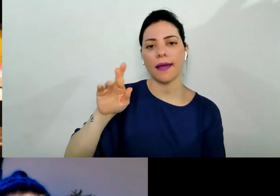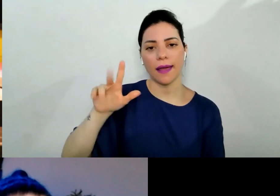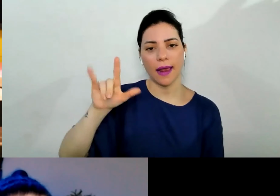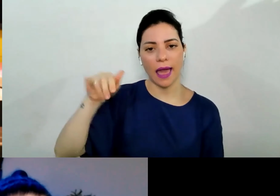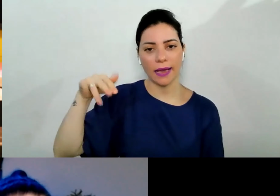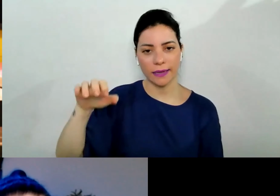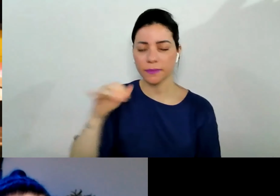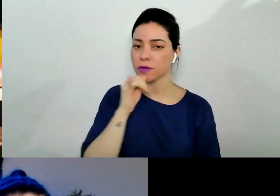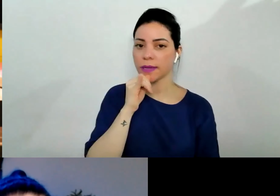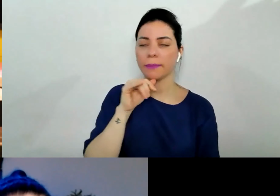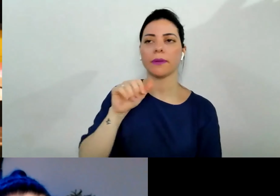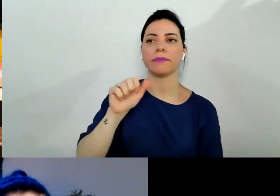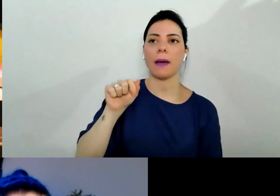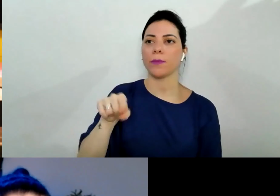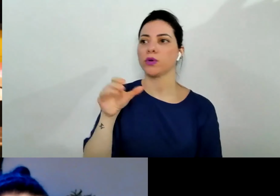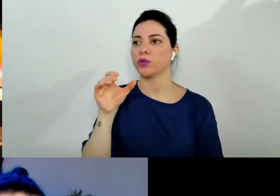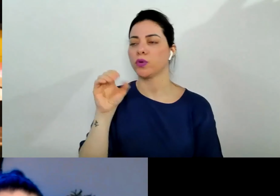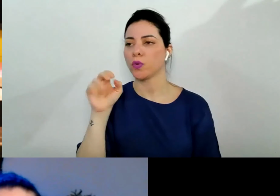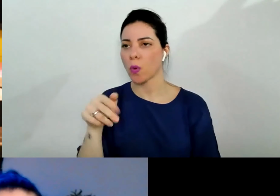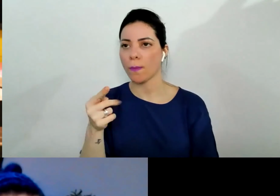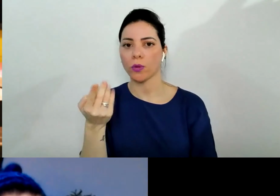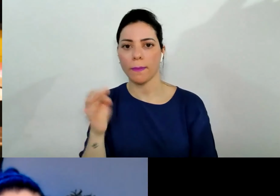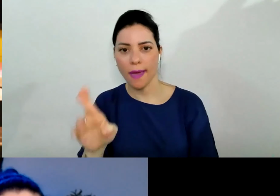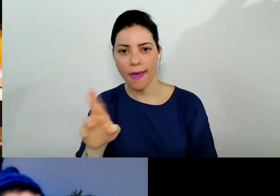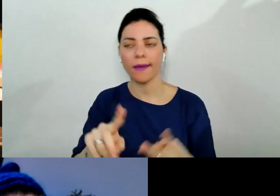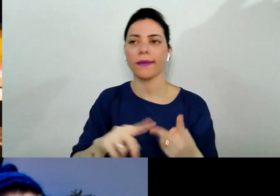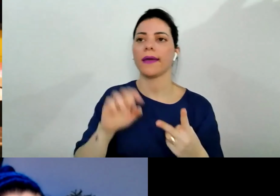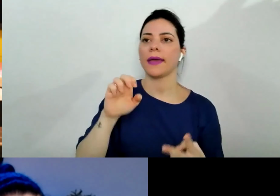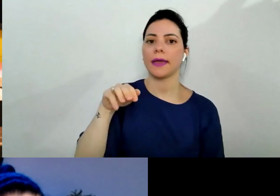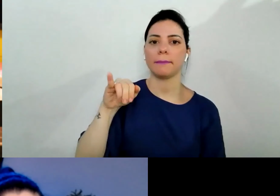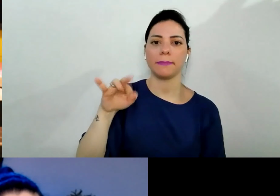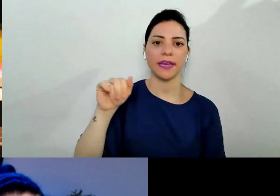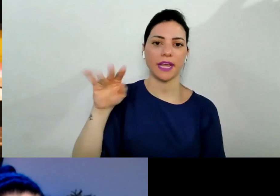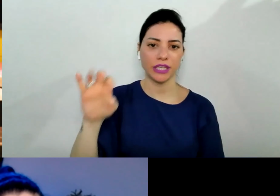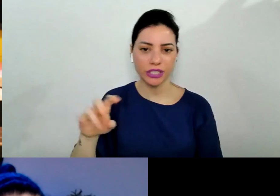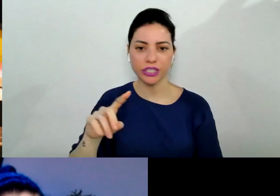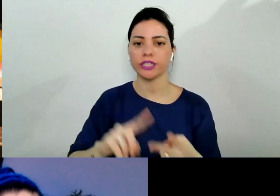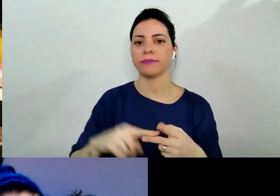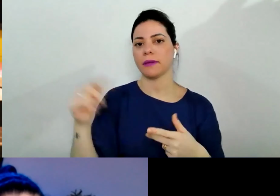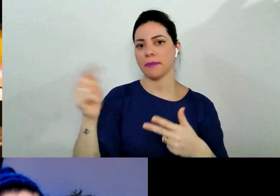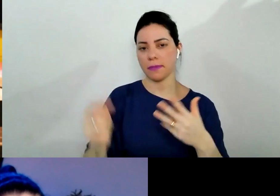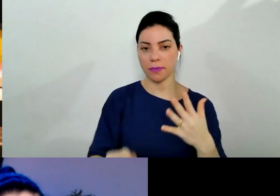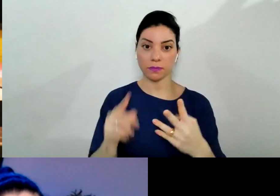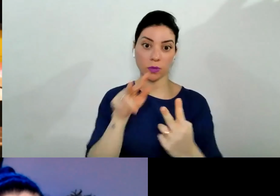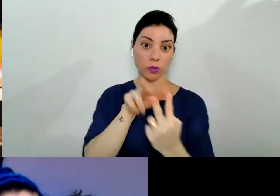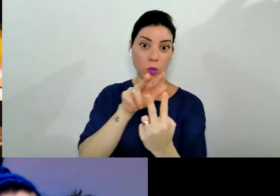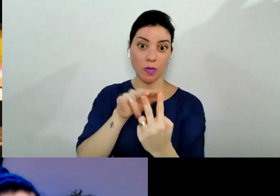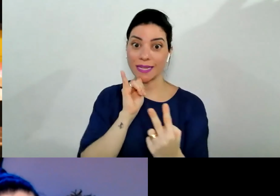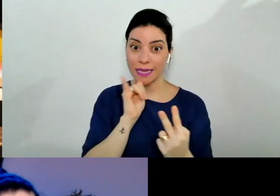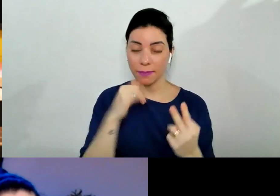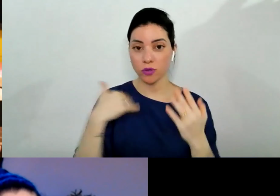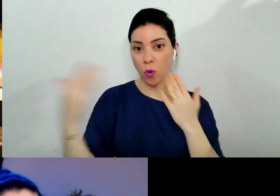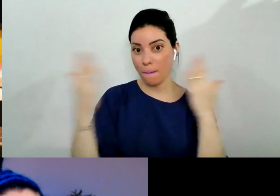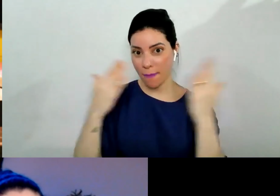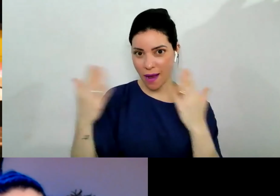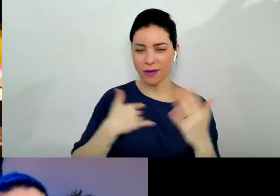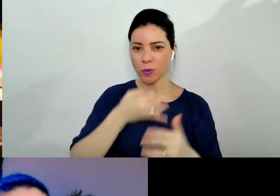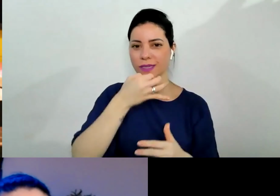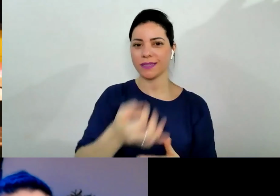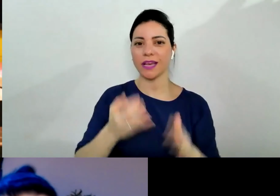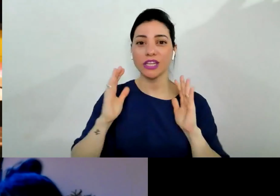Airlines a a.com.br mls.com comparem esses dois exemplos que eu citei um as